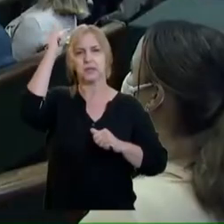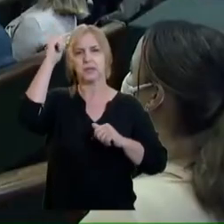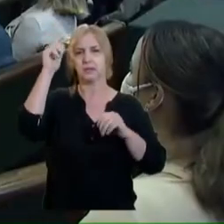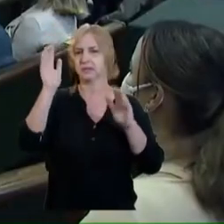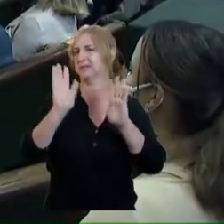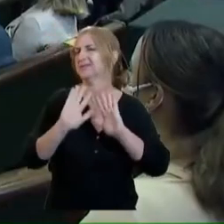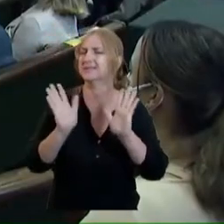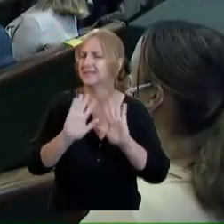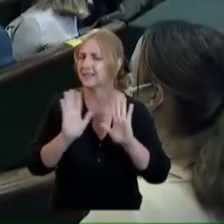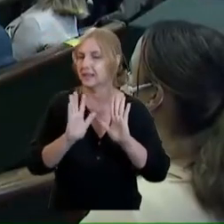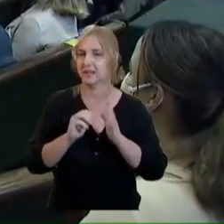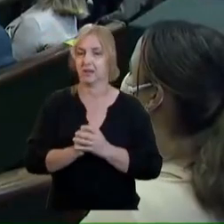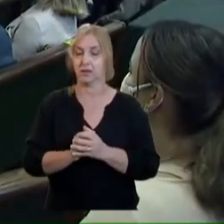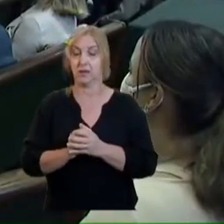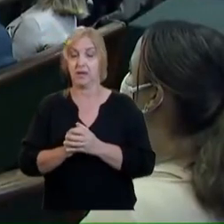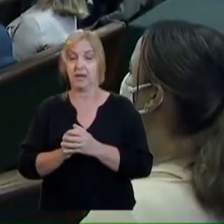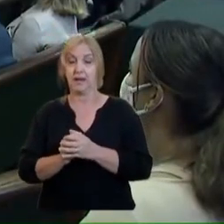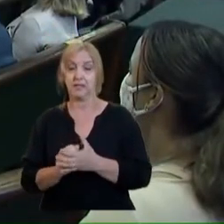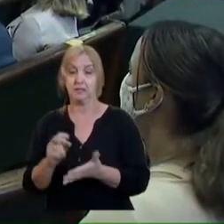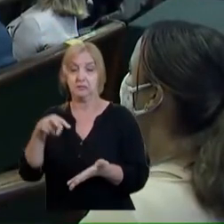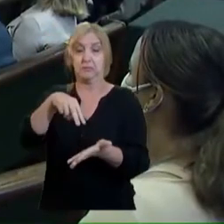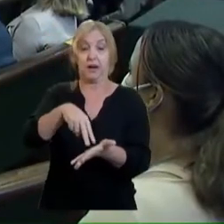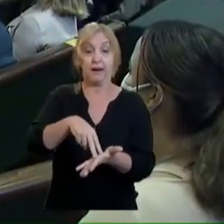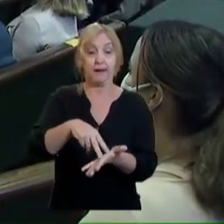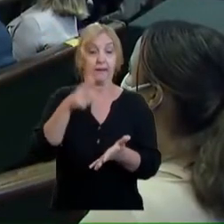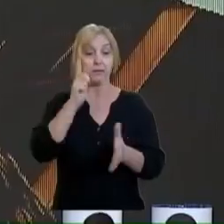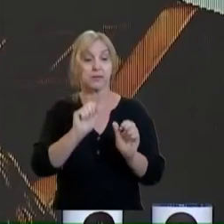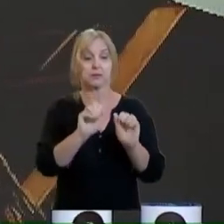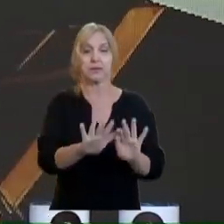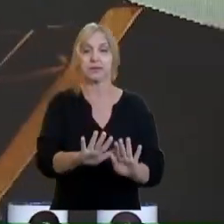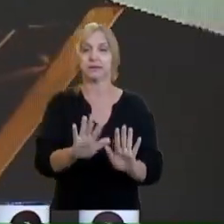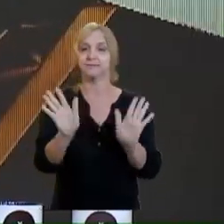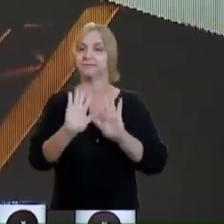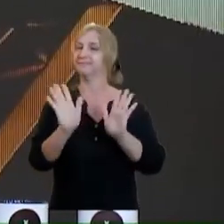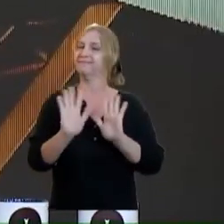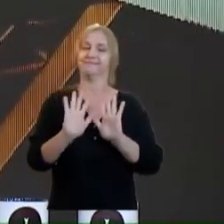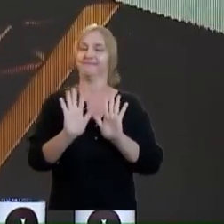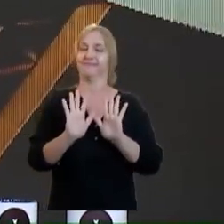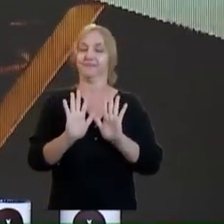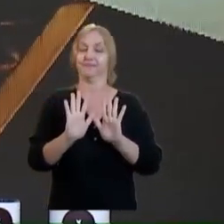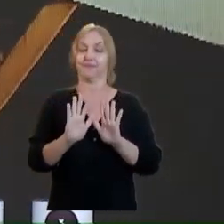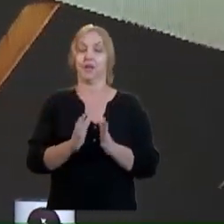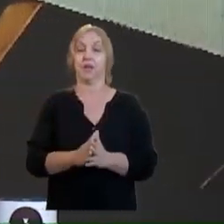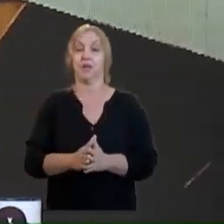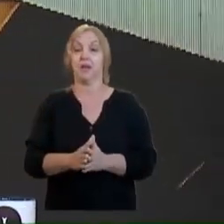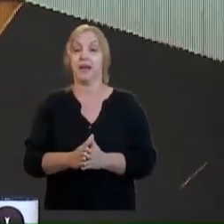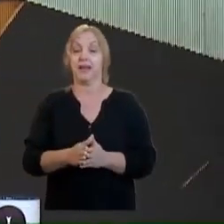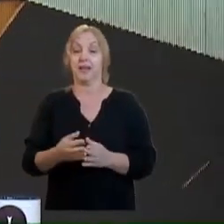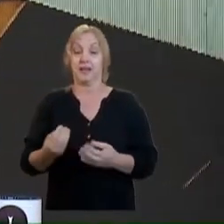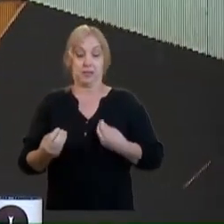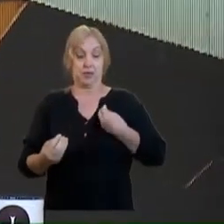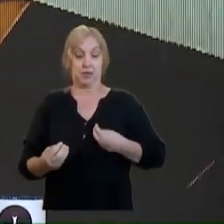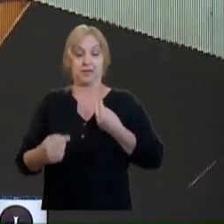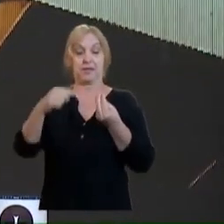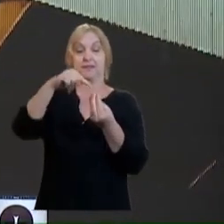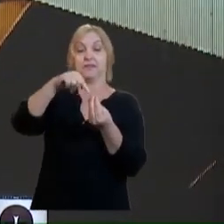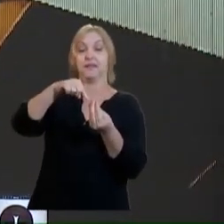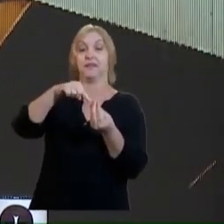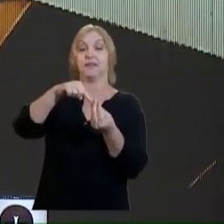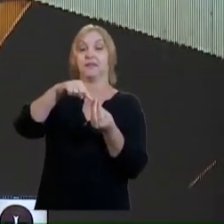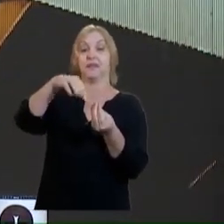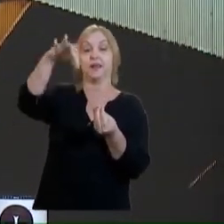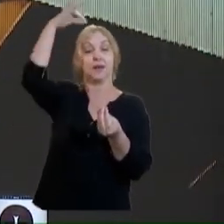só chegar ali que a bênção já está. Ao contrário, nós hoje somos o templo do Espírito